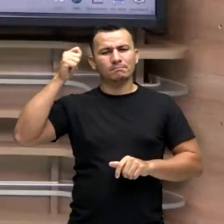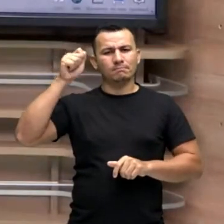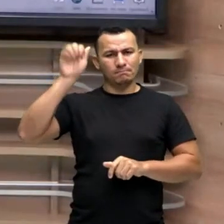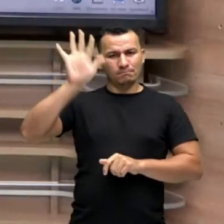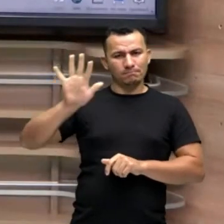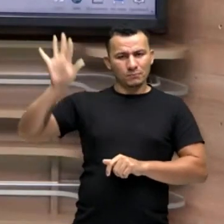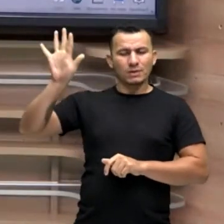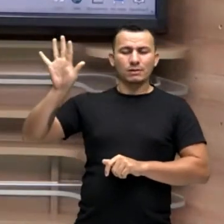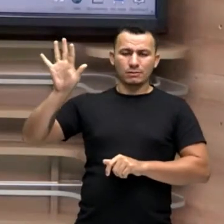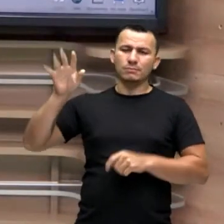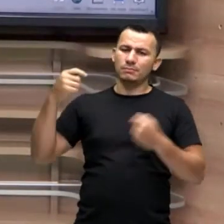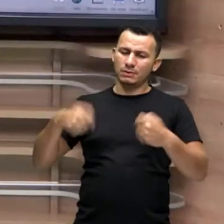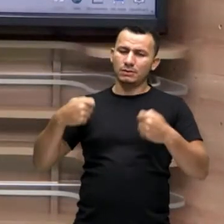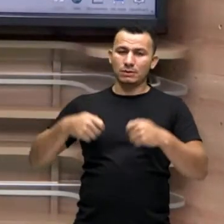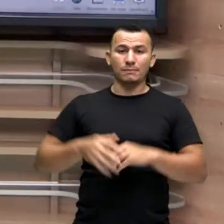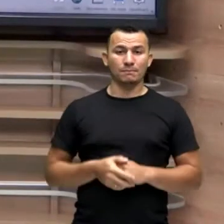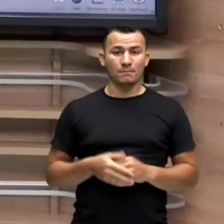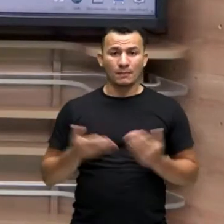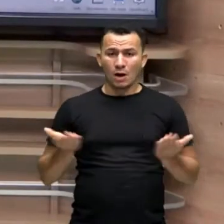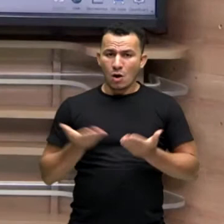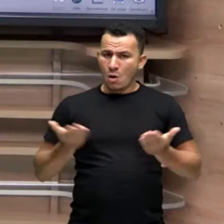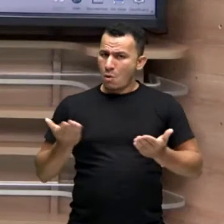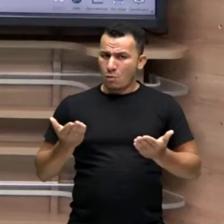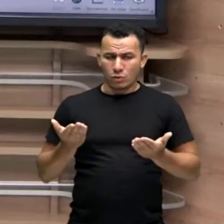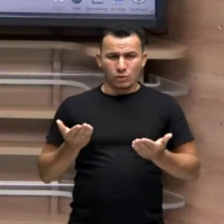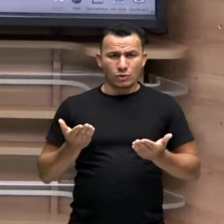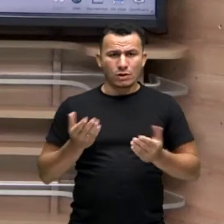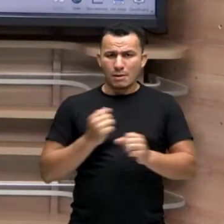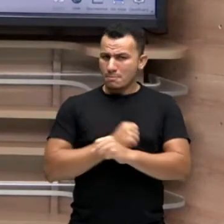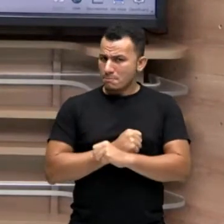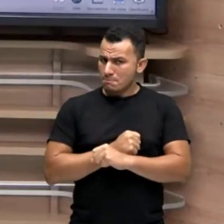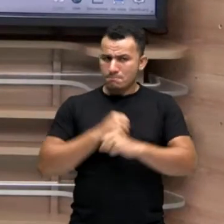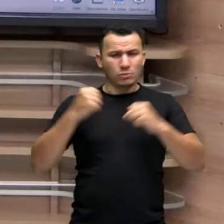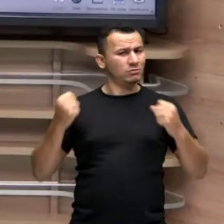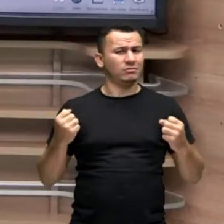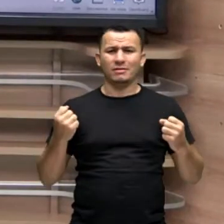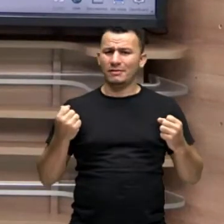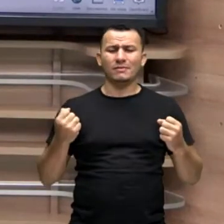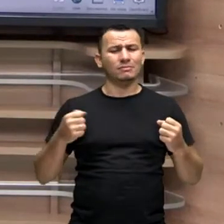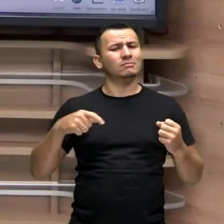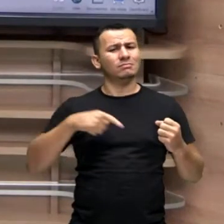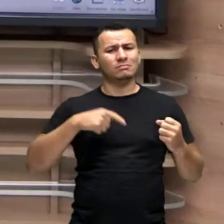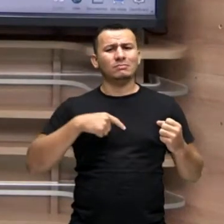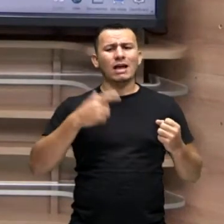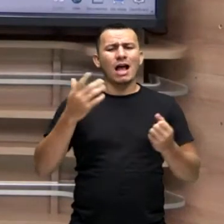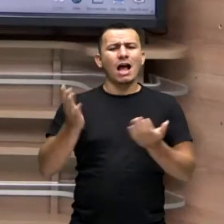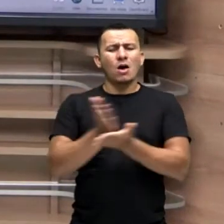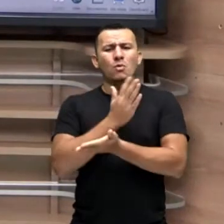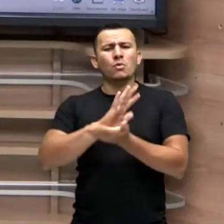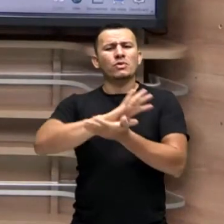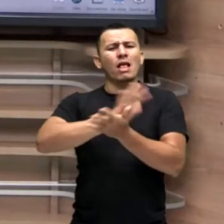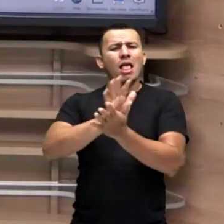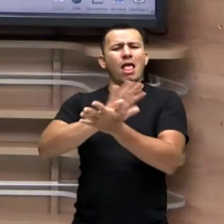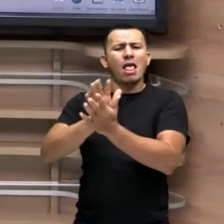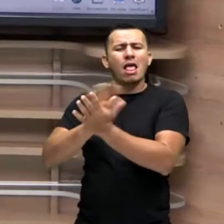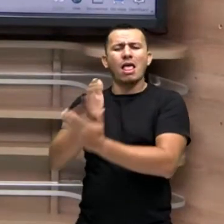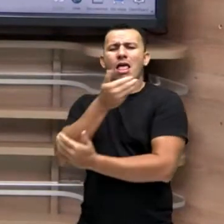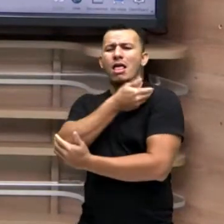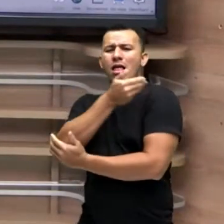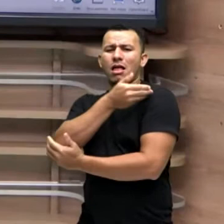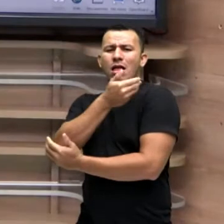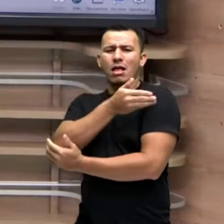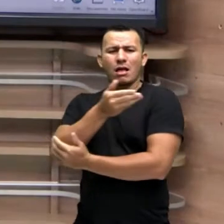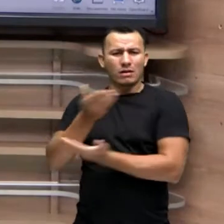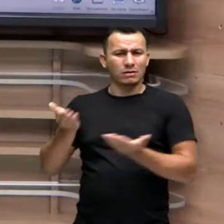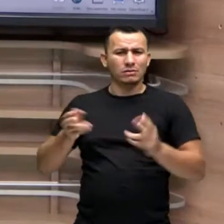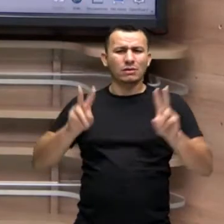inadimissível hoje tendo o século 21 vermos situação a iluminação juniorização